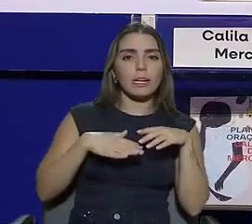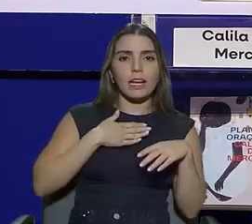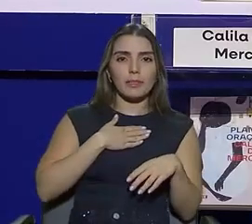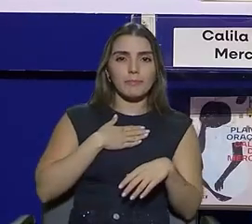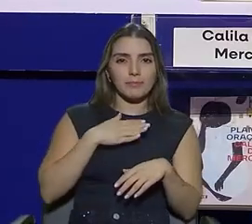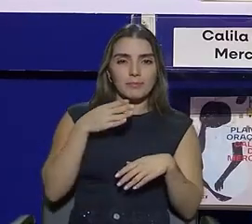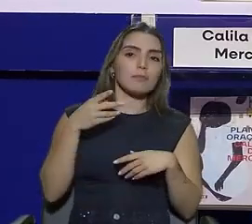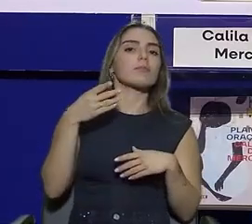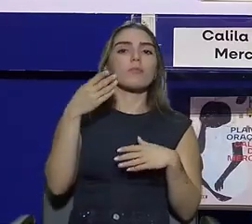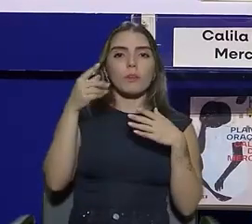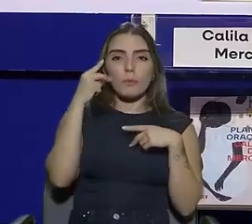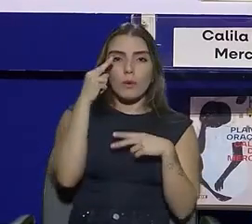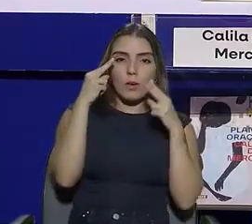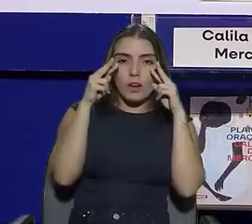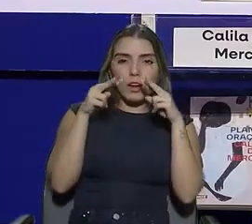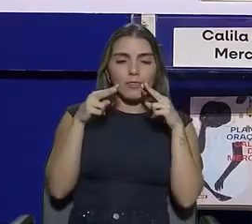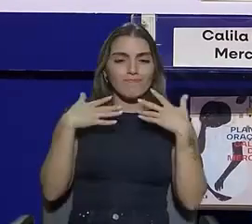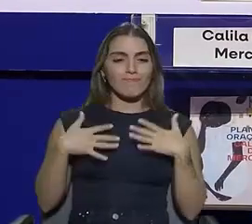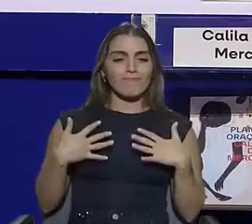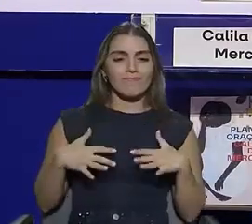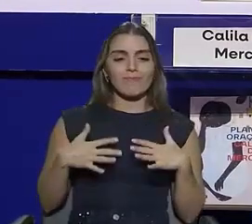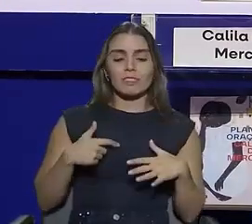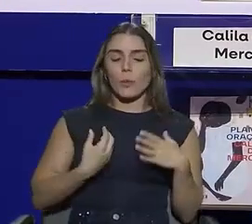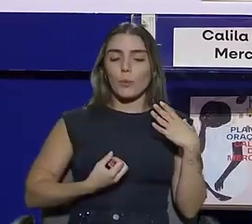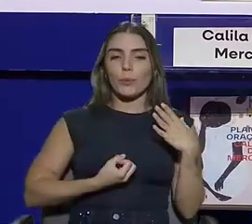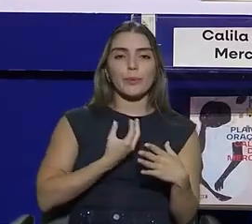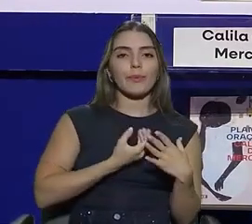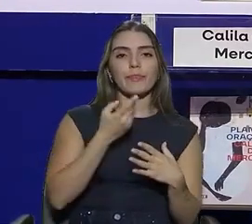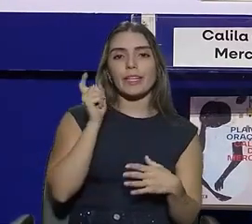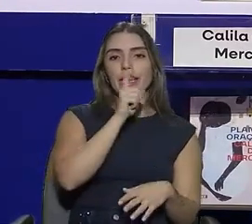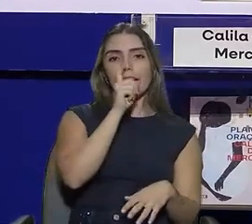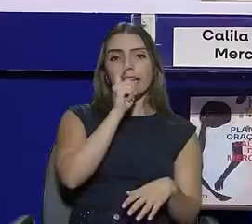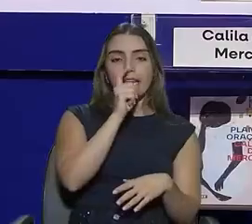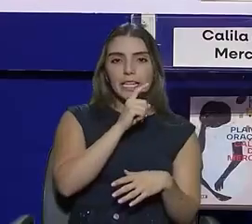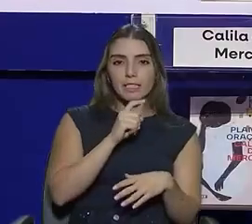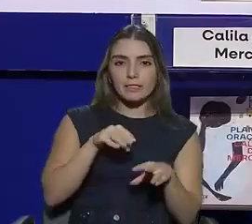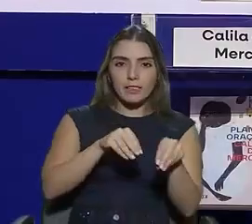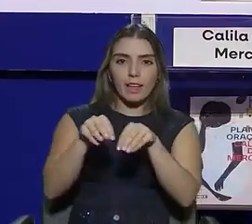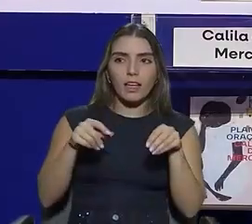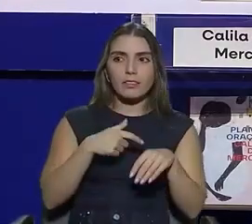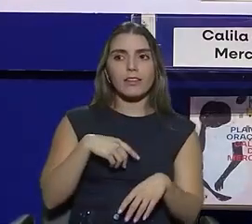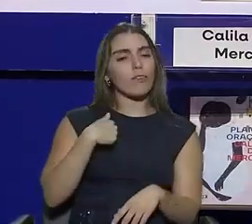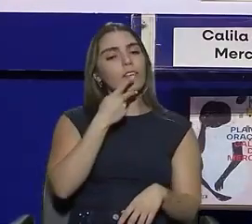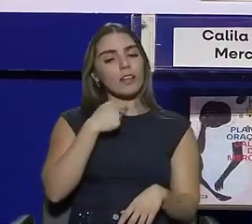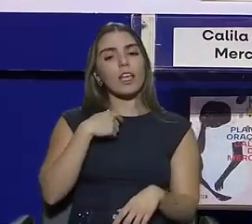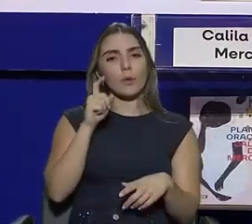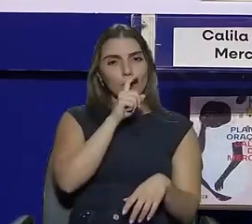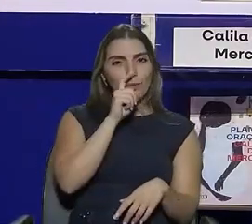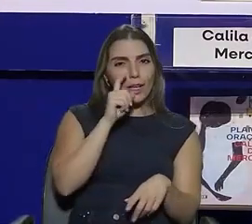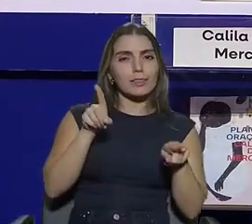foram terras que eu inventei. Aí eu digo, nossa, eu invento umas coisas. Eu estava entendendo que ele estava dizendo o que não se